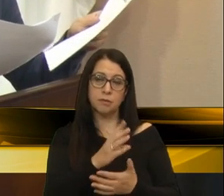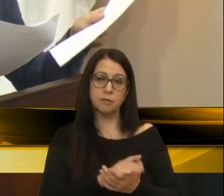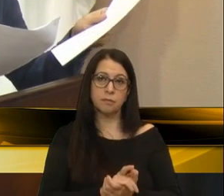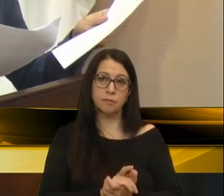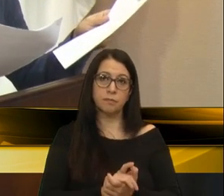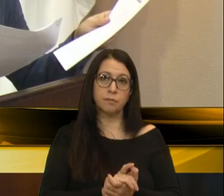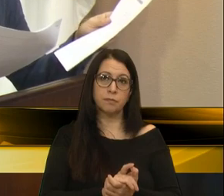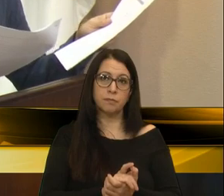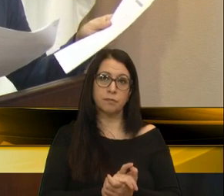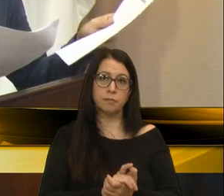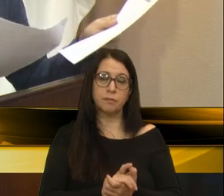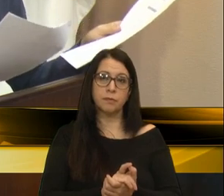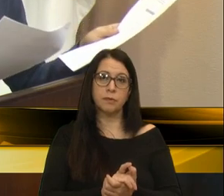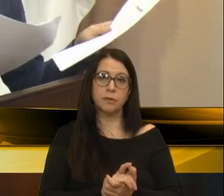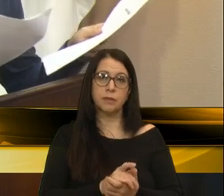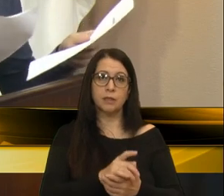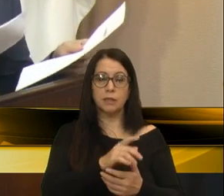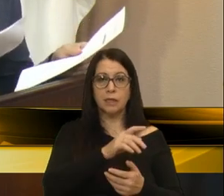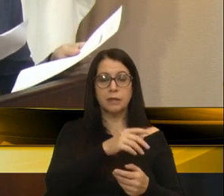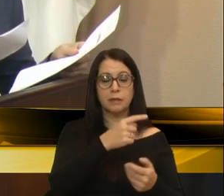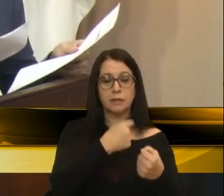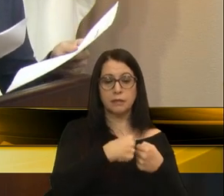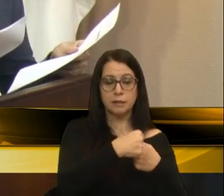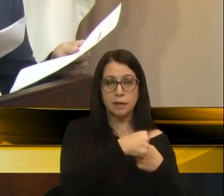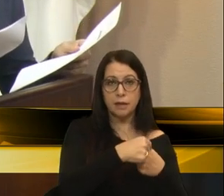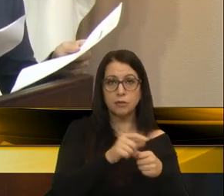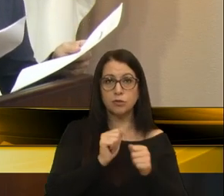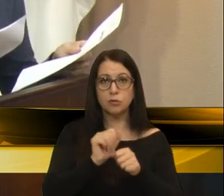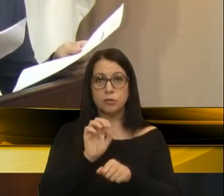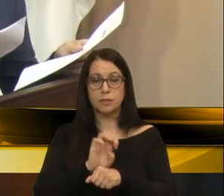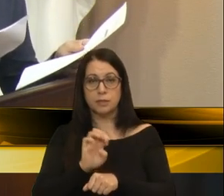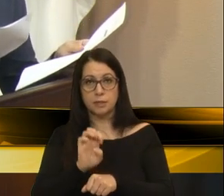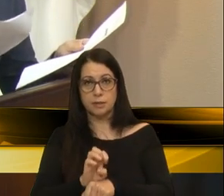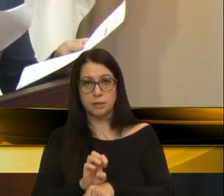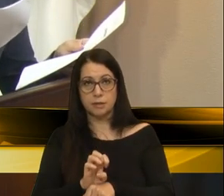um termo de cooperação entre o município e o Estado e